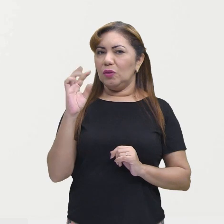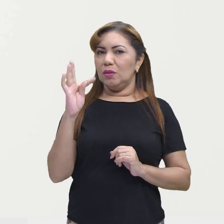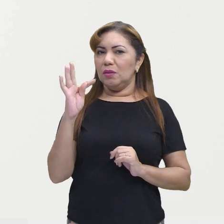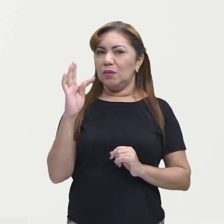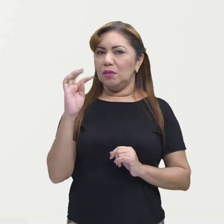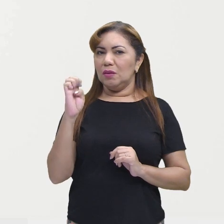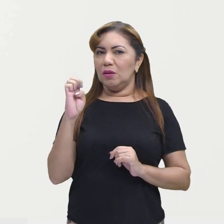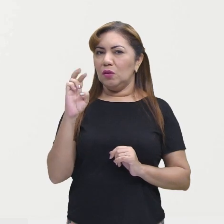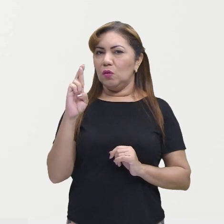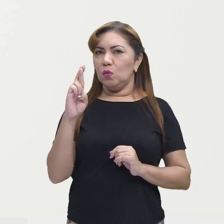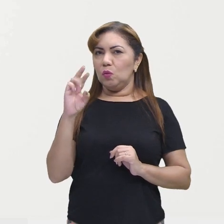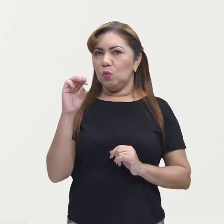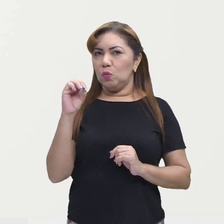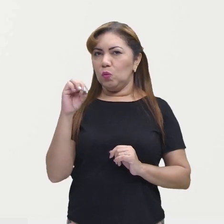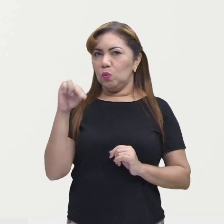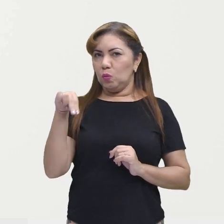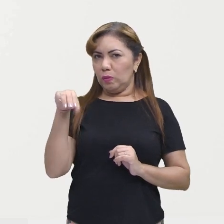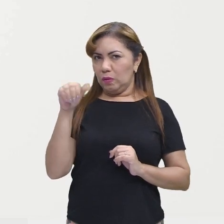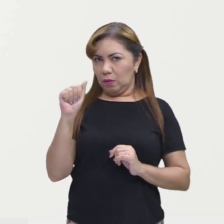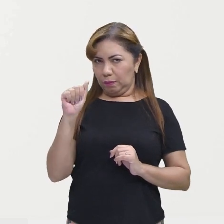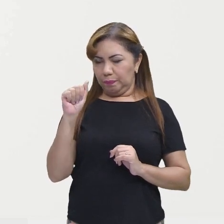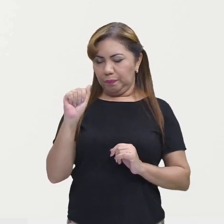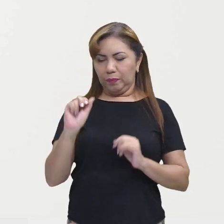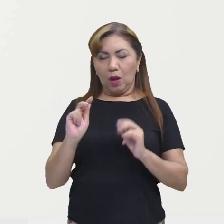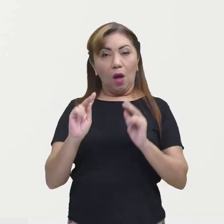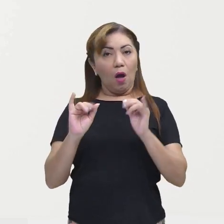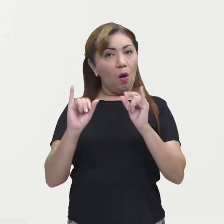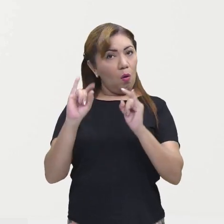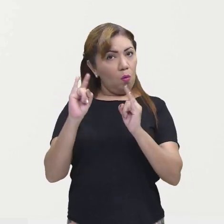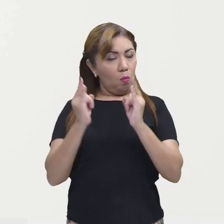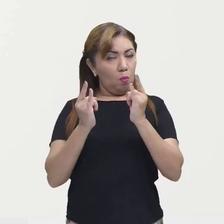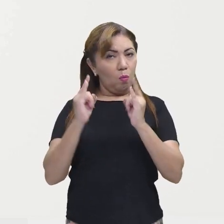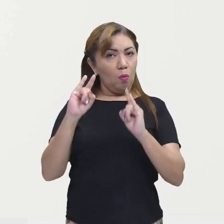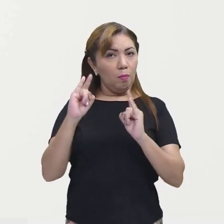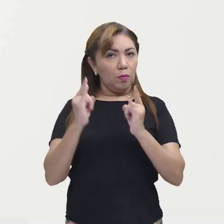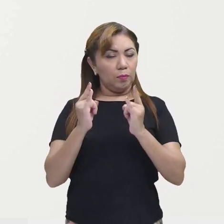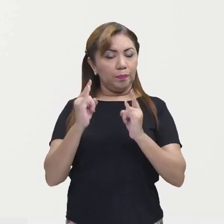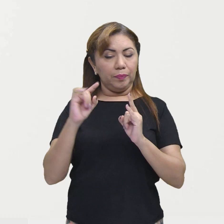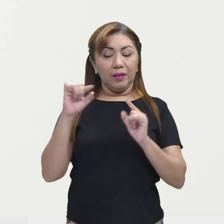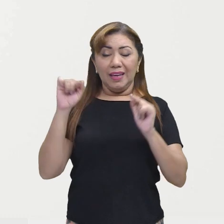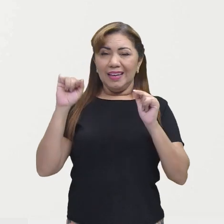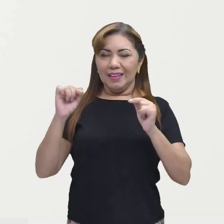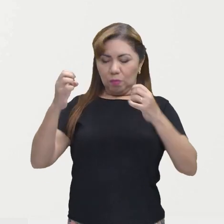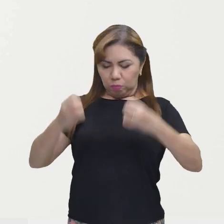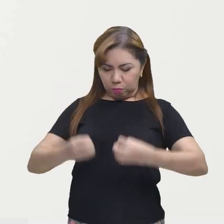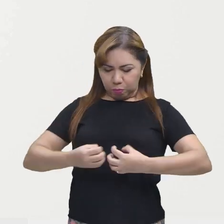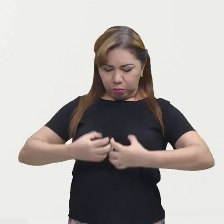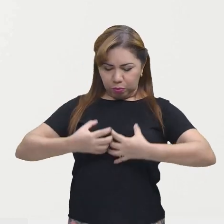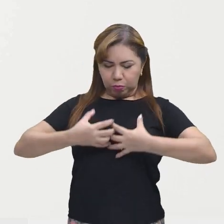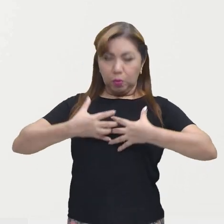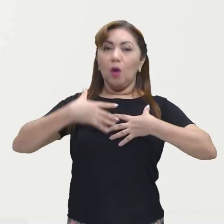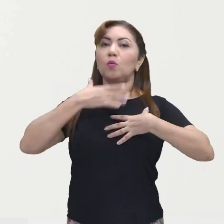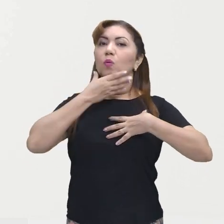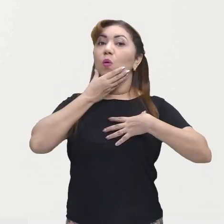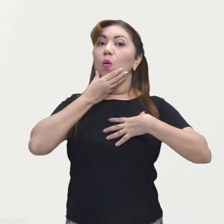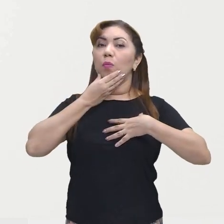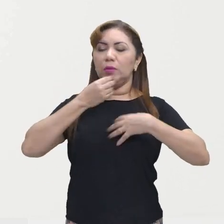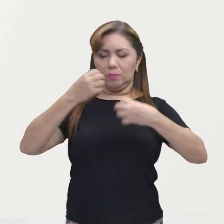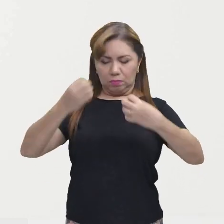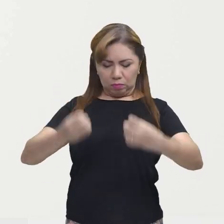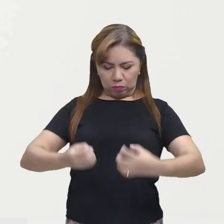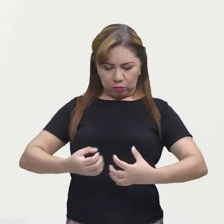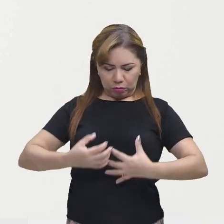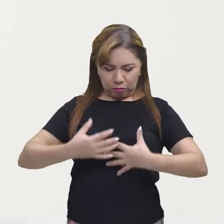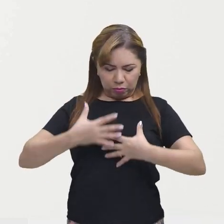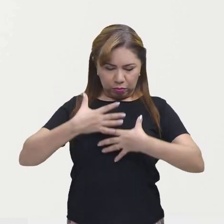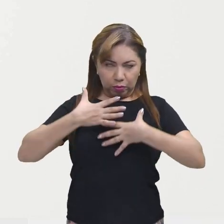a voz começa a se alterar, também por conta da produção desse hormônio começam a aparecer espinhas, como nós podemos